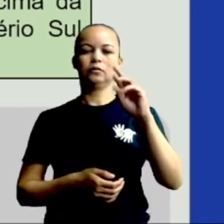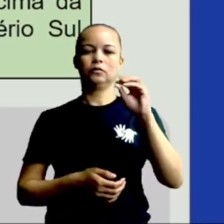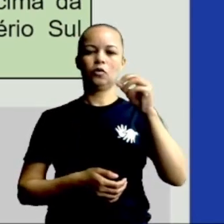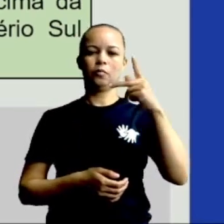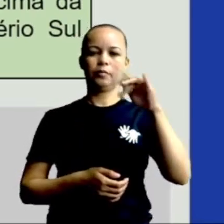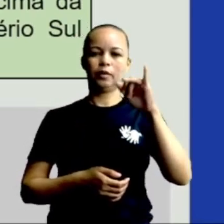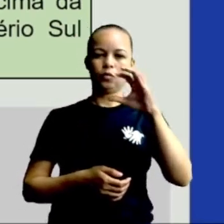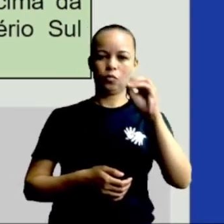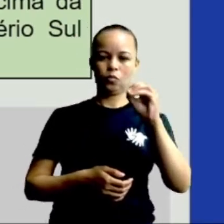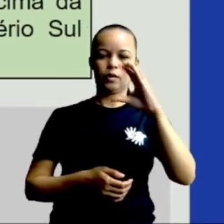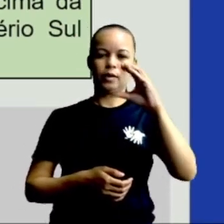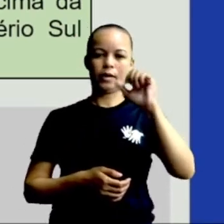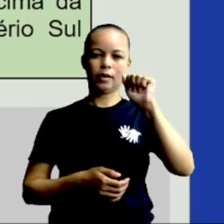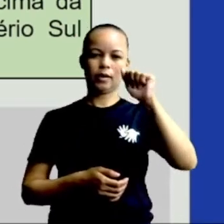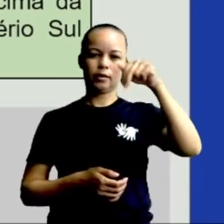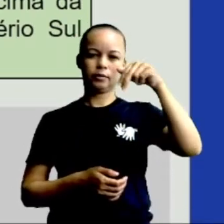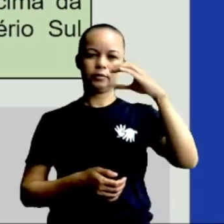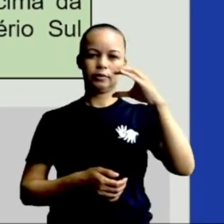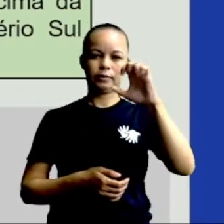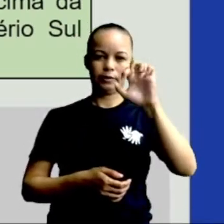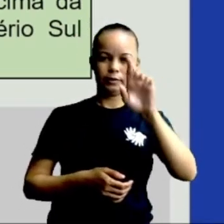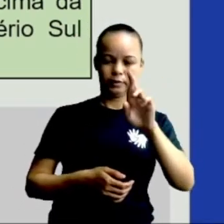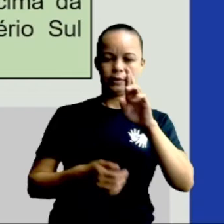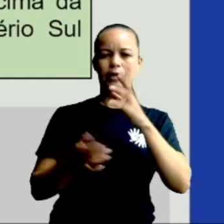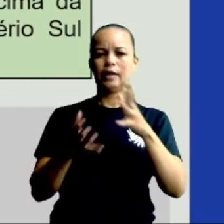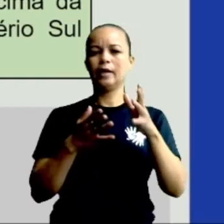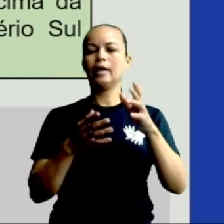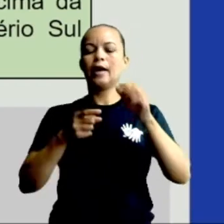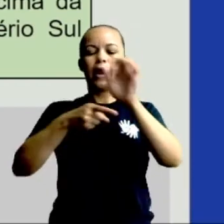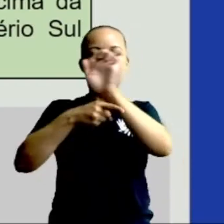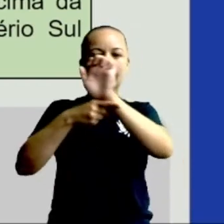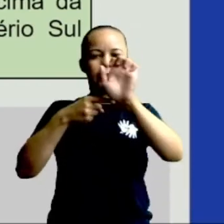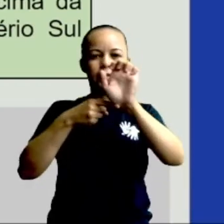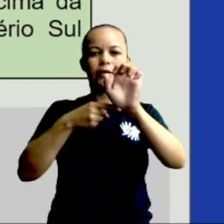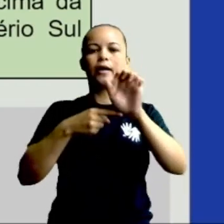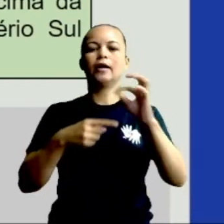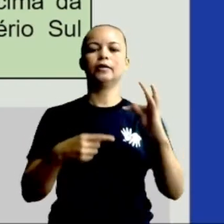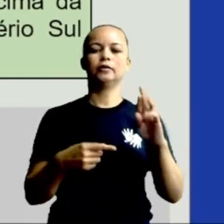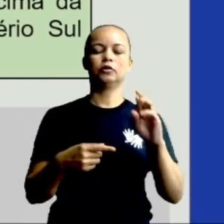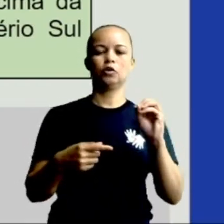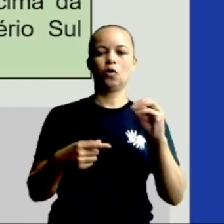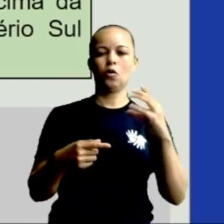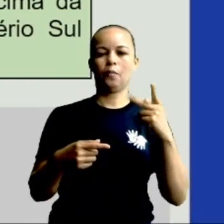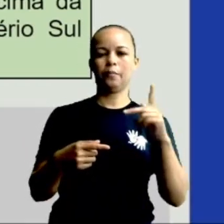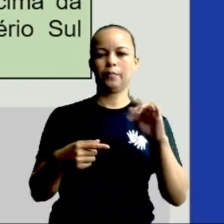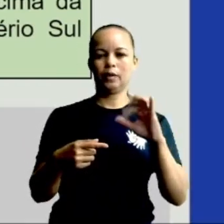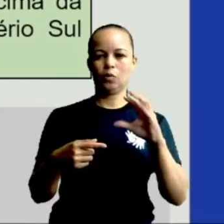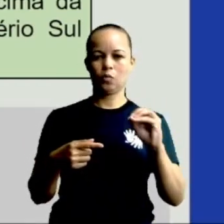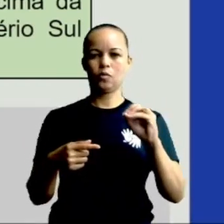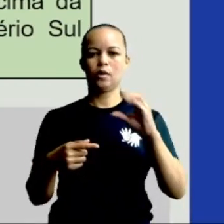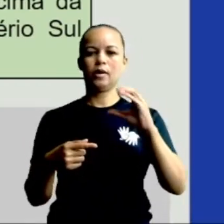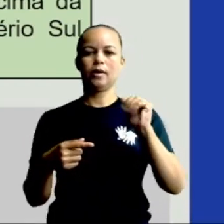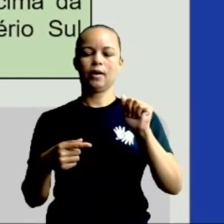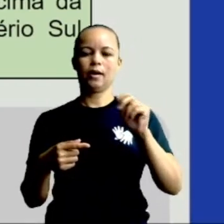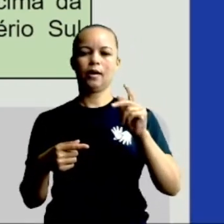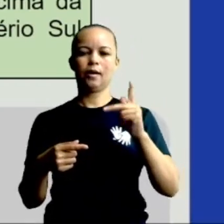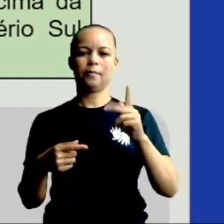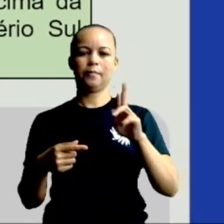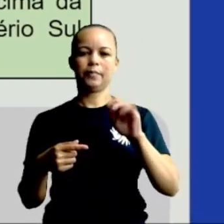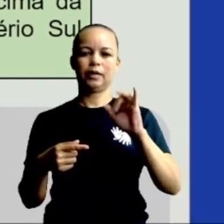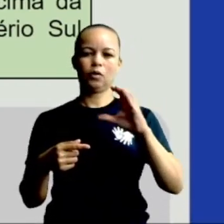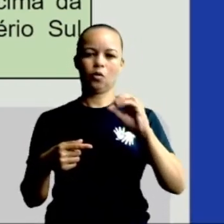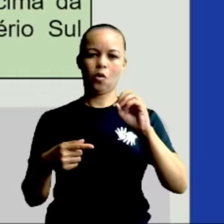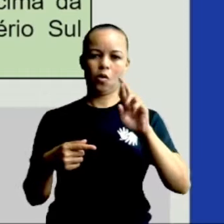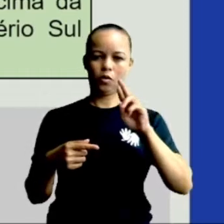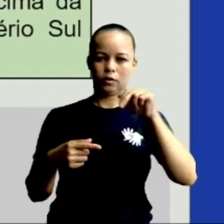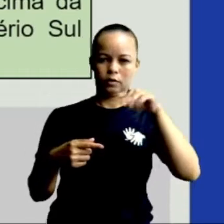Câncer, linha do Equador e Trópico de Capricórnio. Vamos ver. A linha do Equador é uma linha